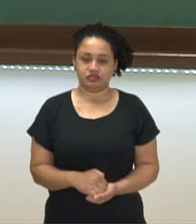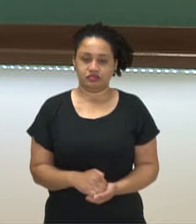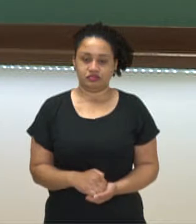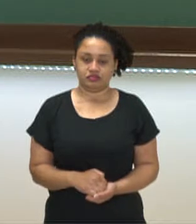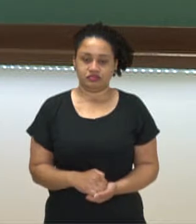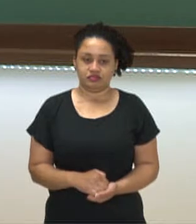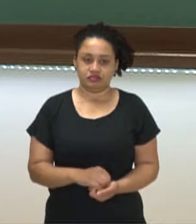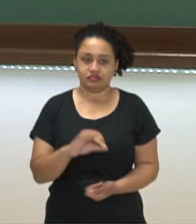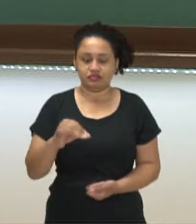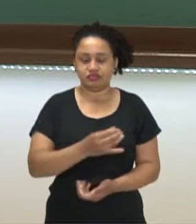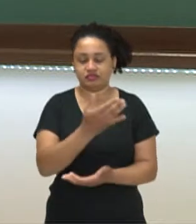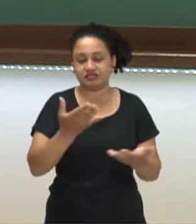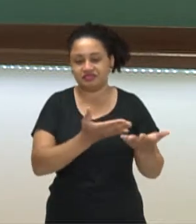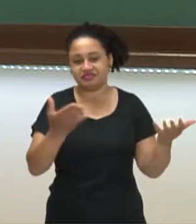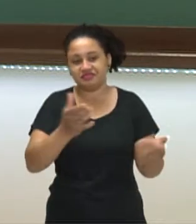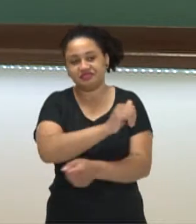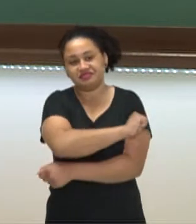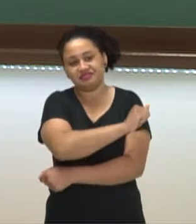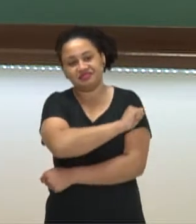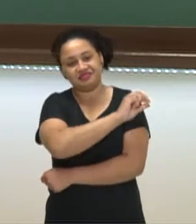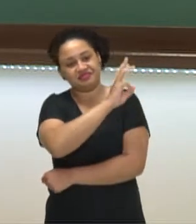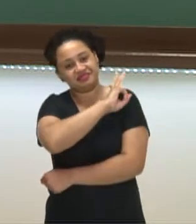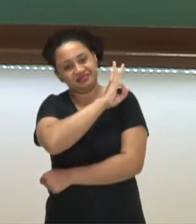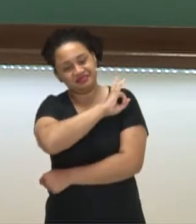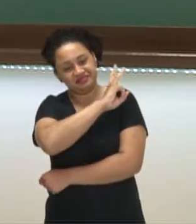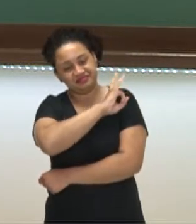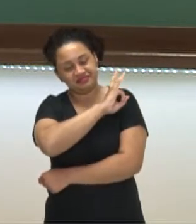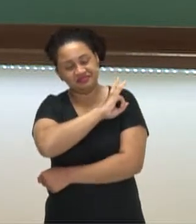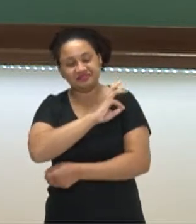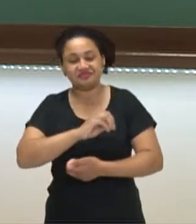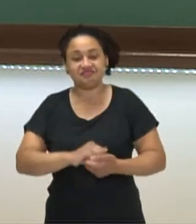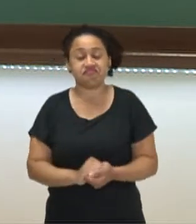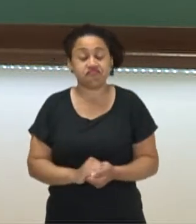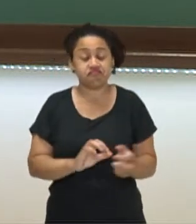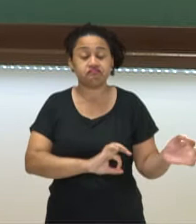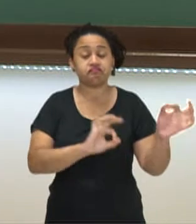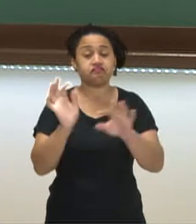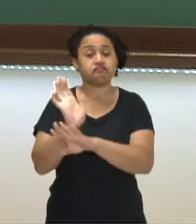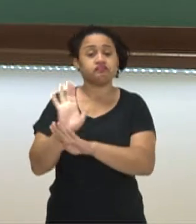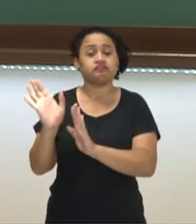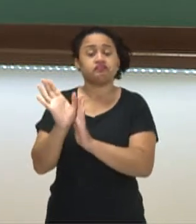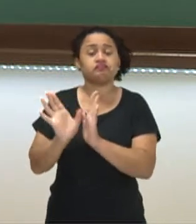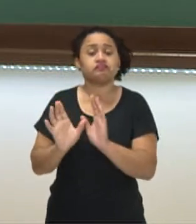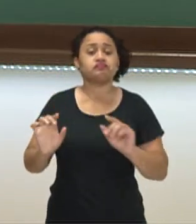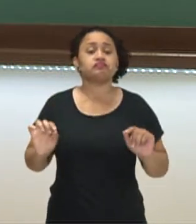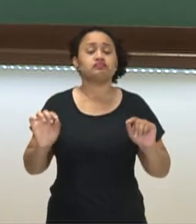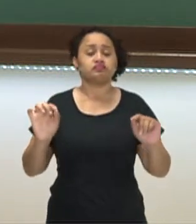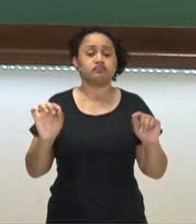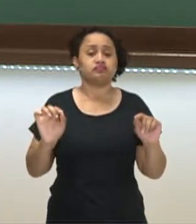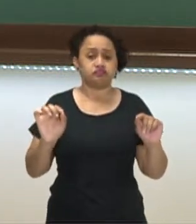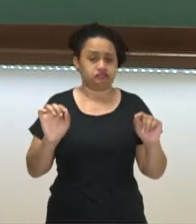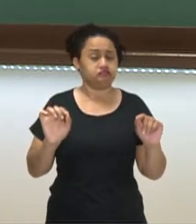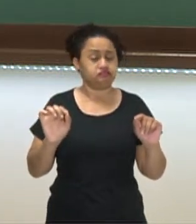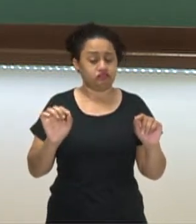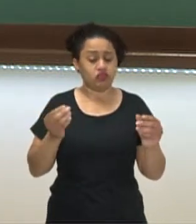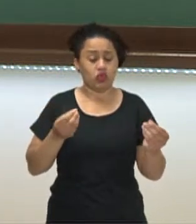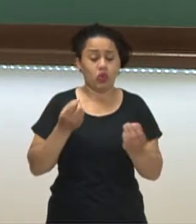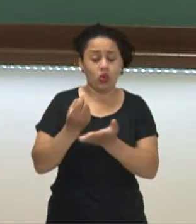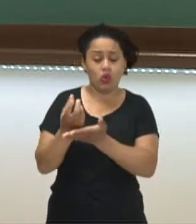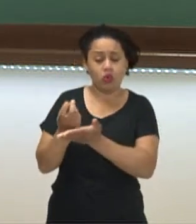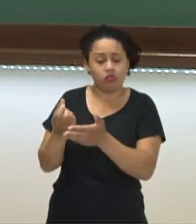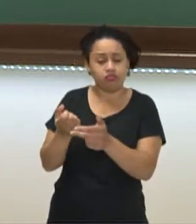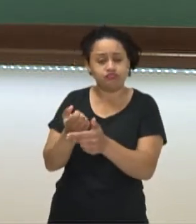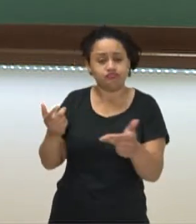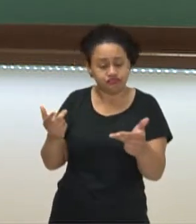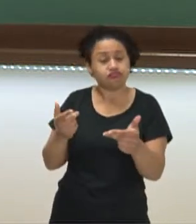Olá, estudantes da terceira série do ensino médio. Nesse vídeo vamos conversar sobre compra de um